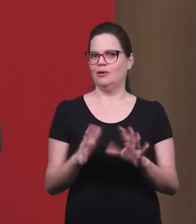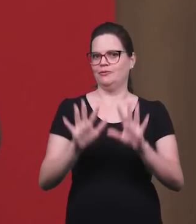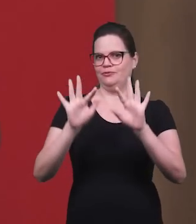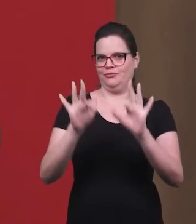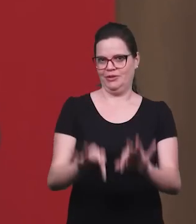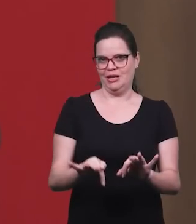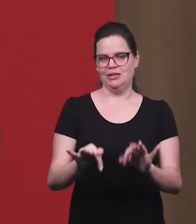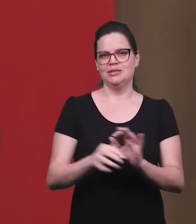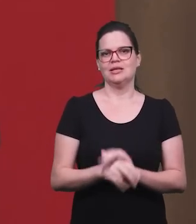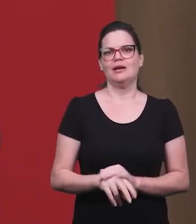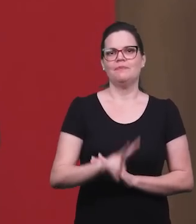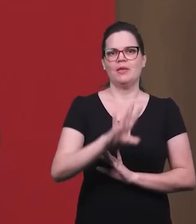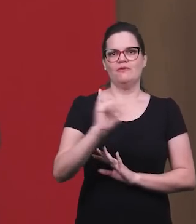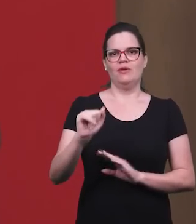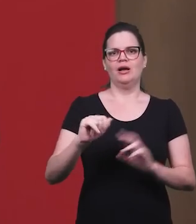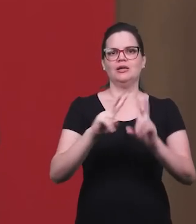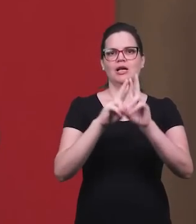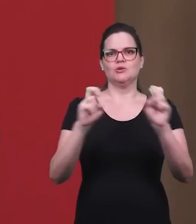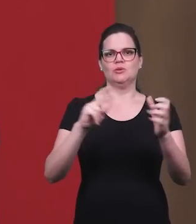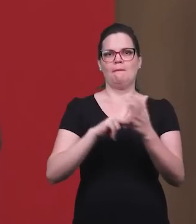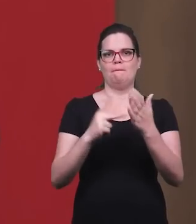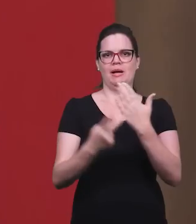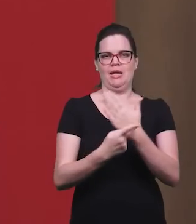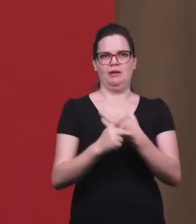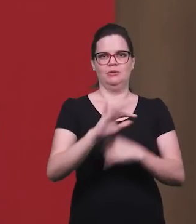voltando à parábola da figueira.